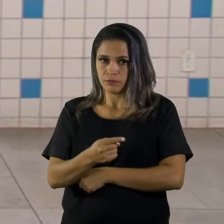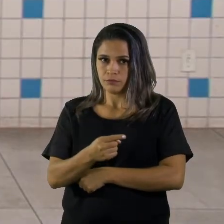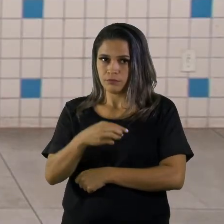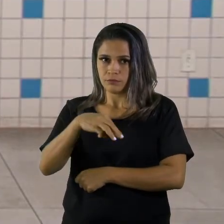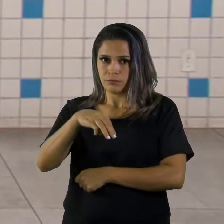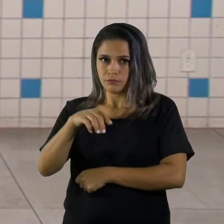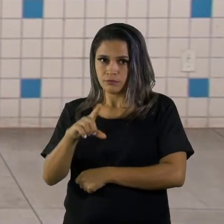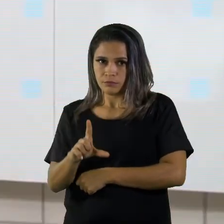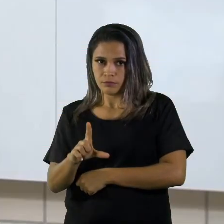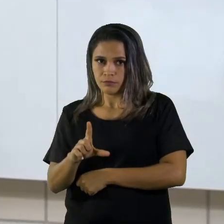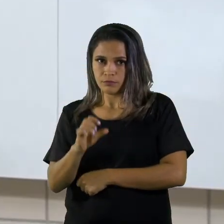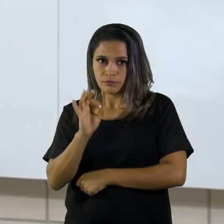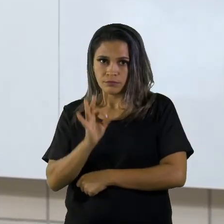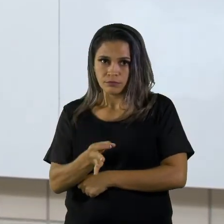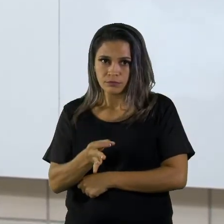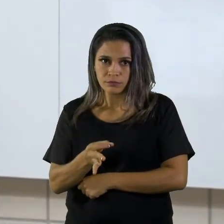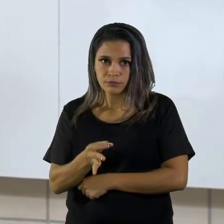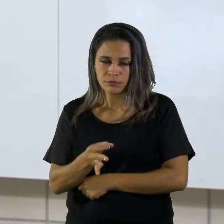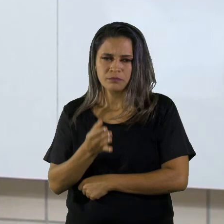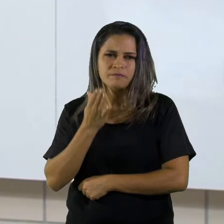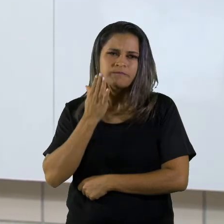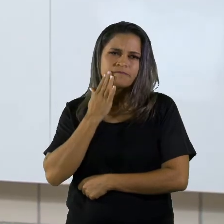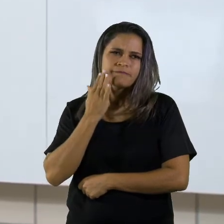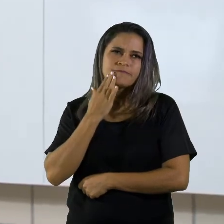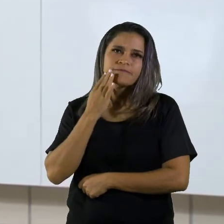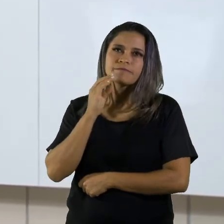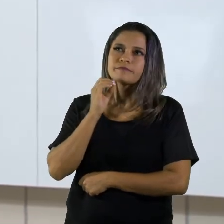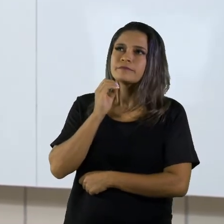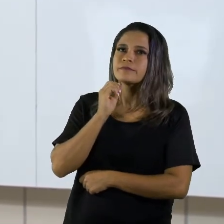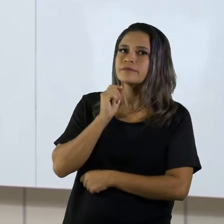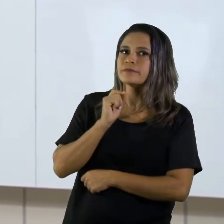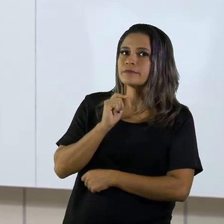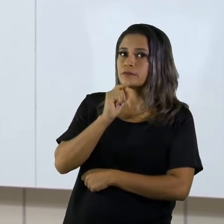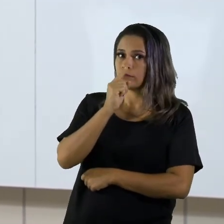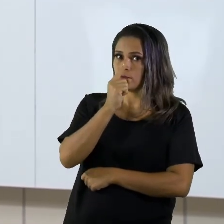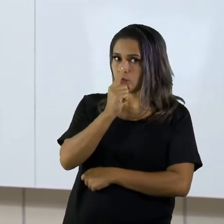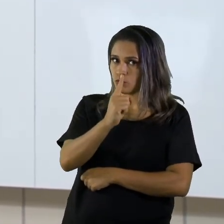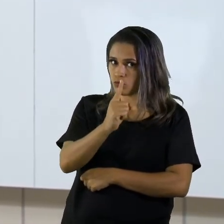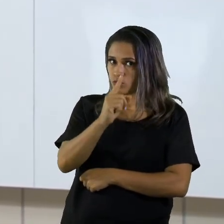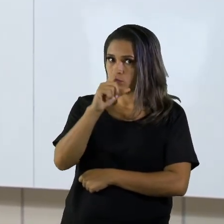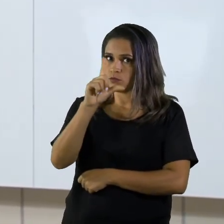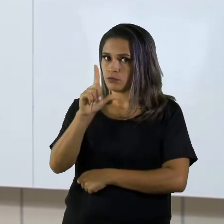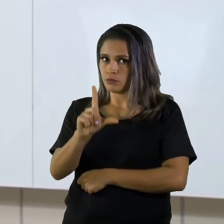mililitros, certo? Mas eu sei que 1 litro